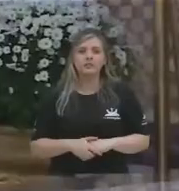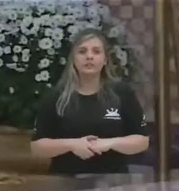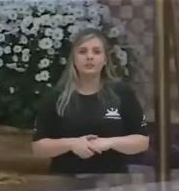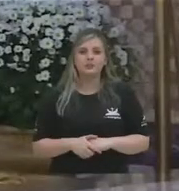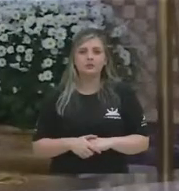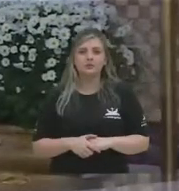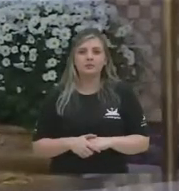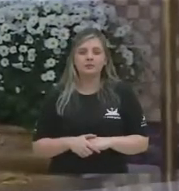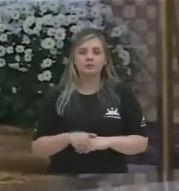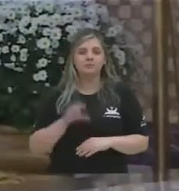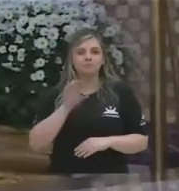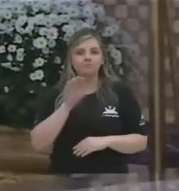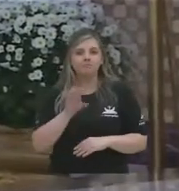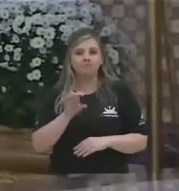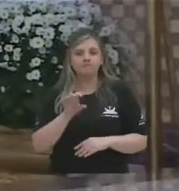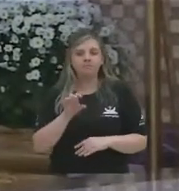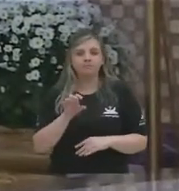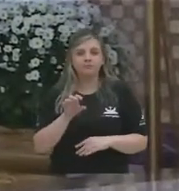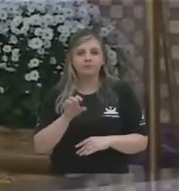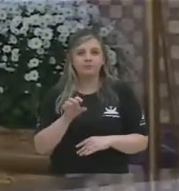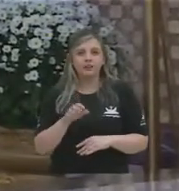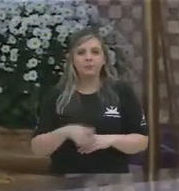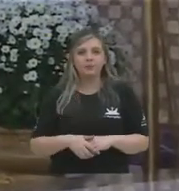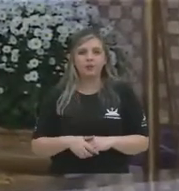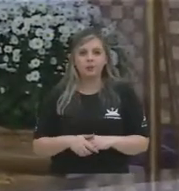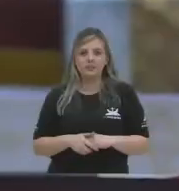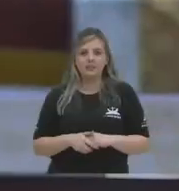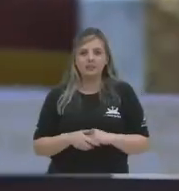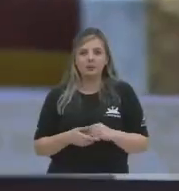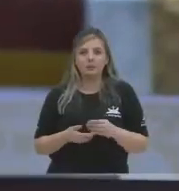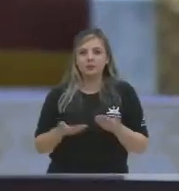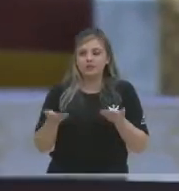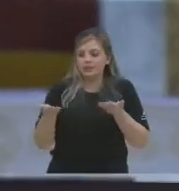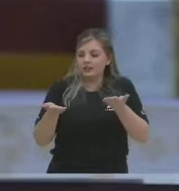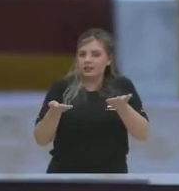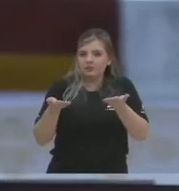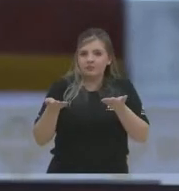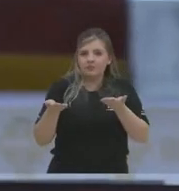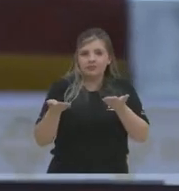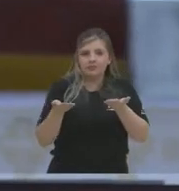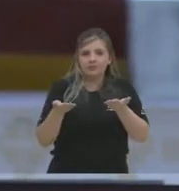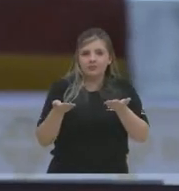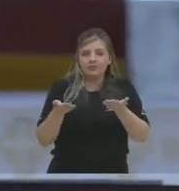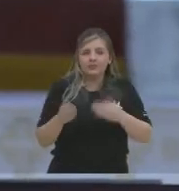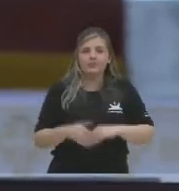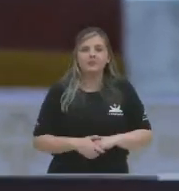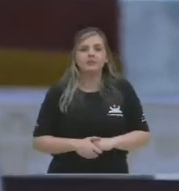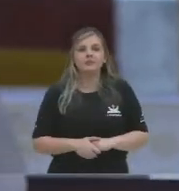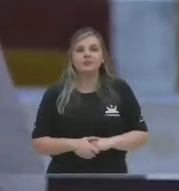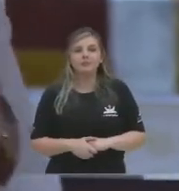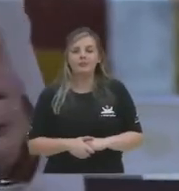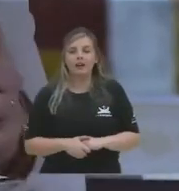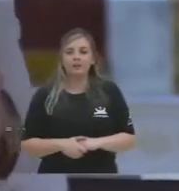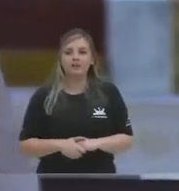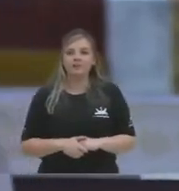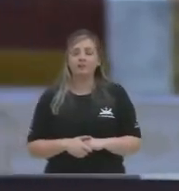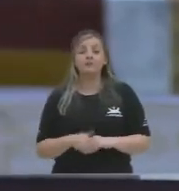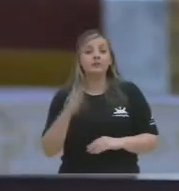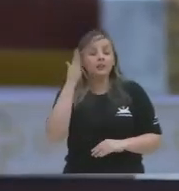Essa contradição é fruto de autores bíblicos humanos que compreendiam Deus